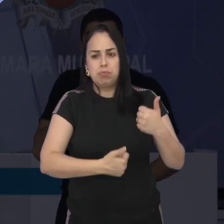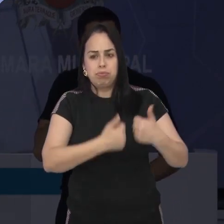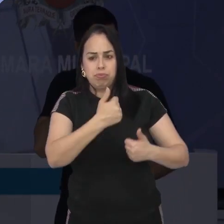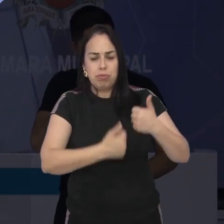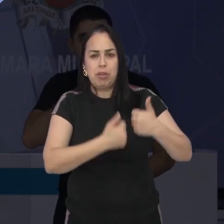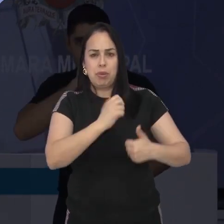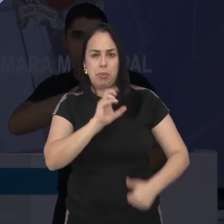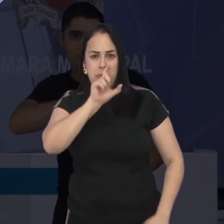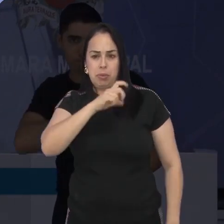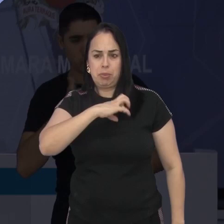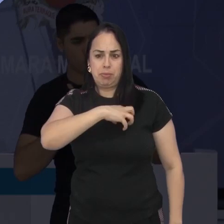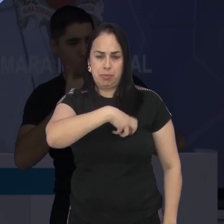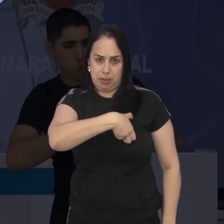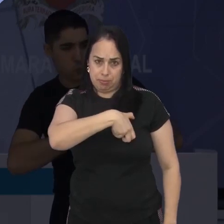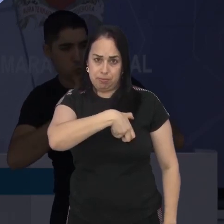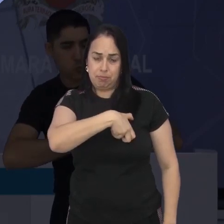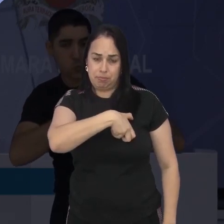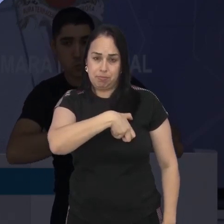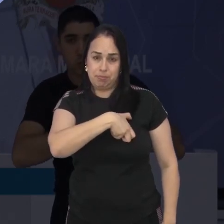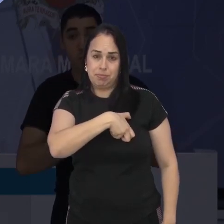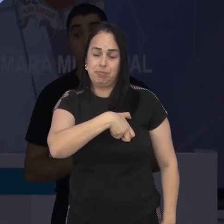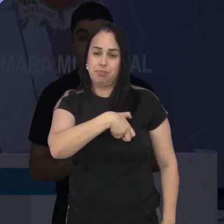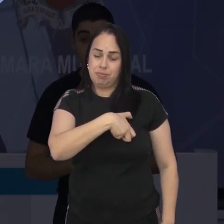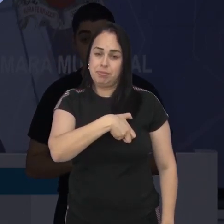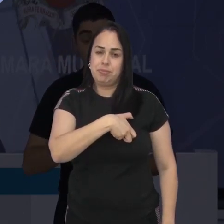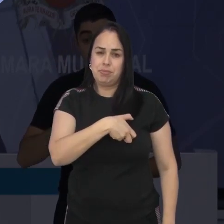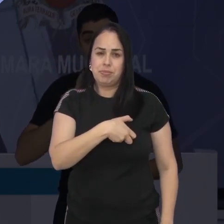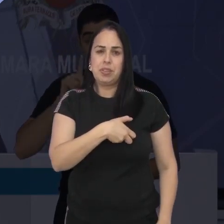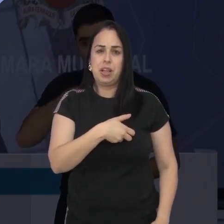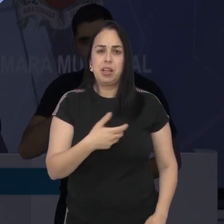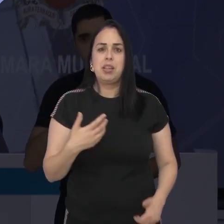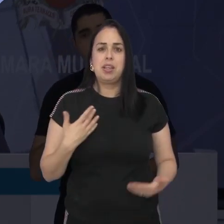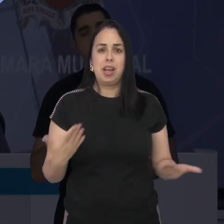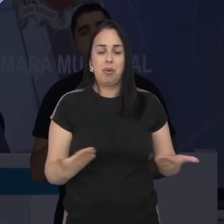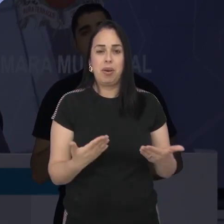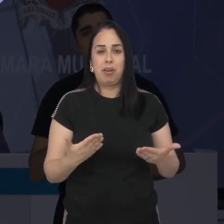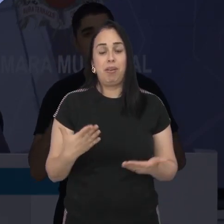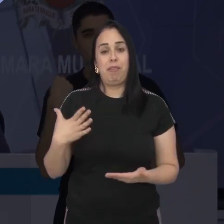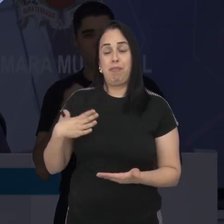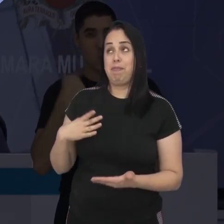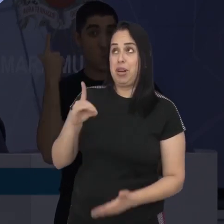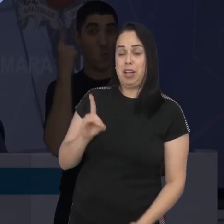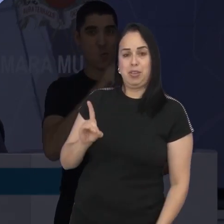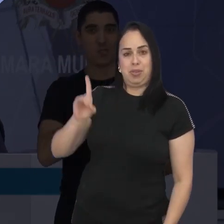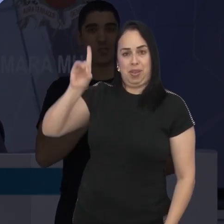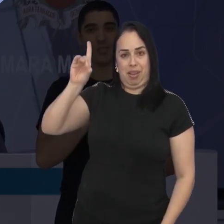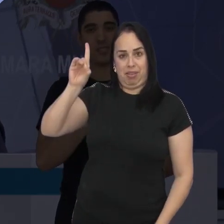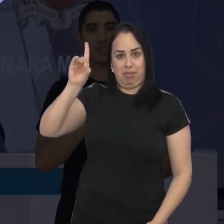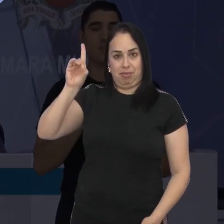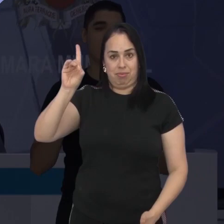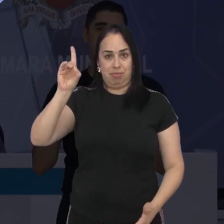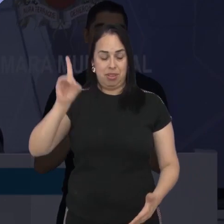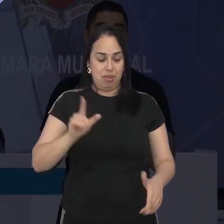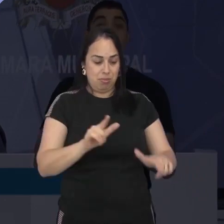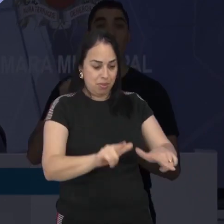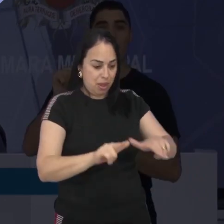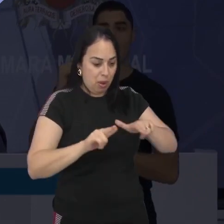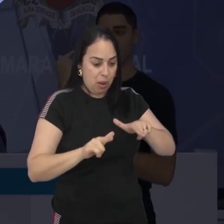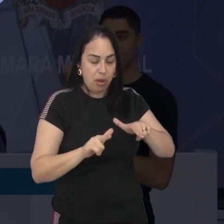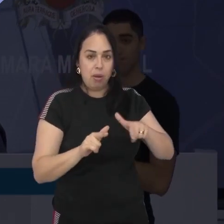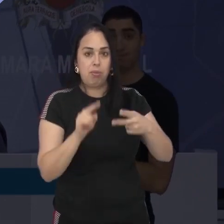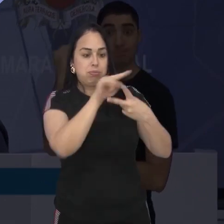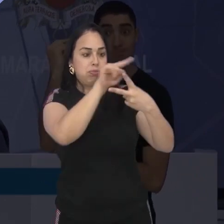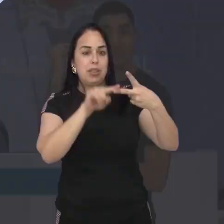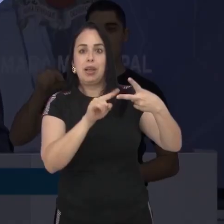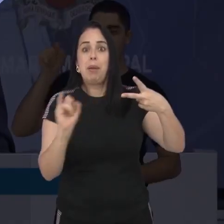São José. E depois do título de Filho de Deus, é um dos títulos mais importantes